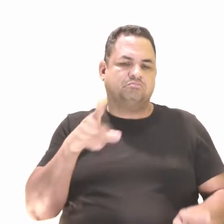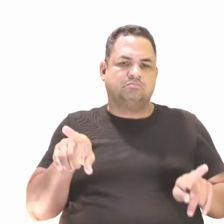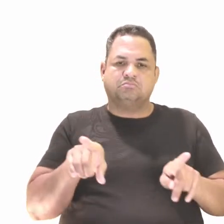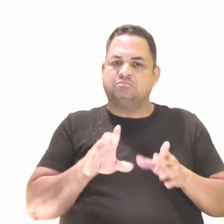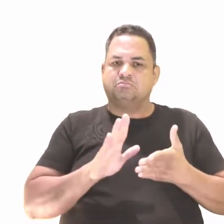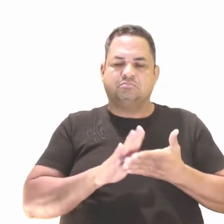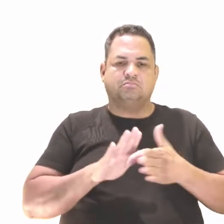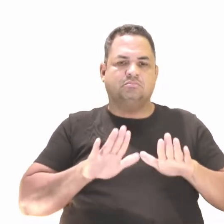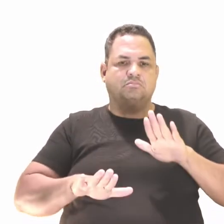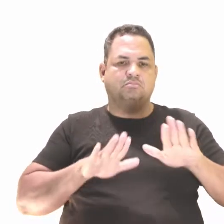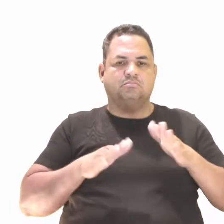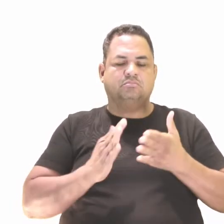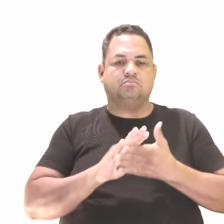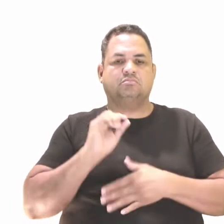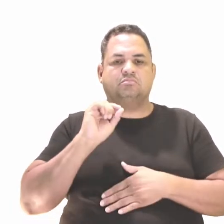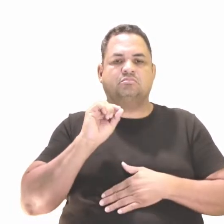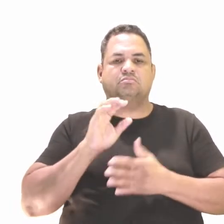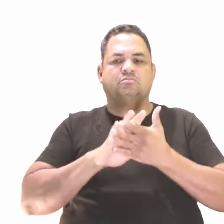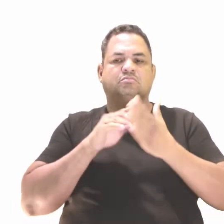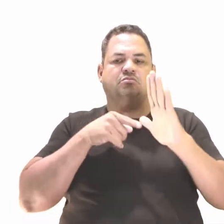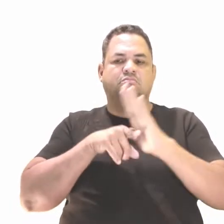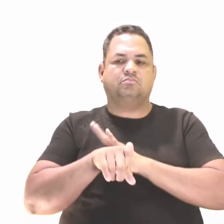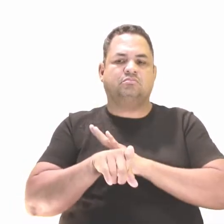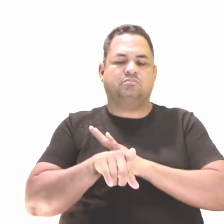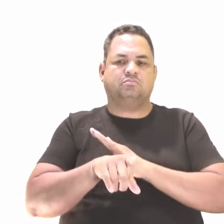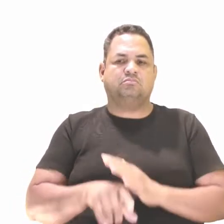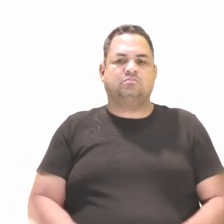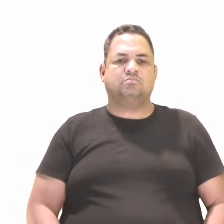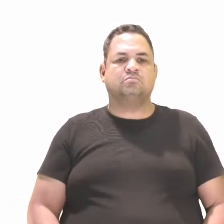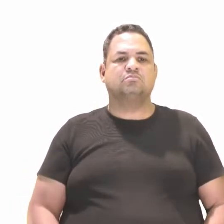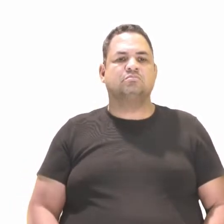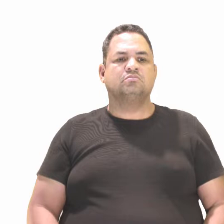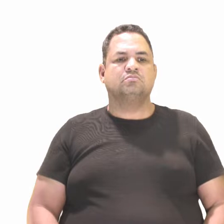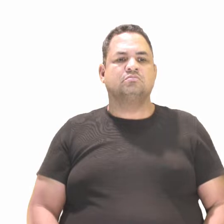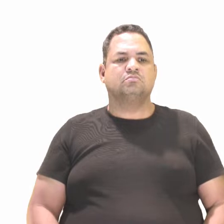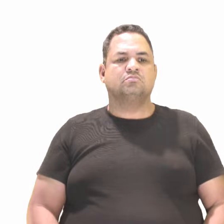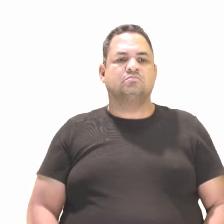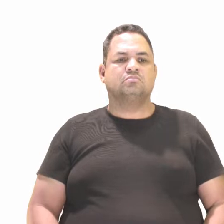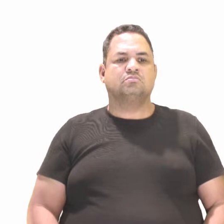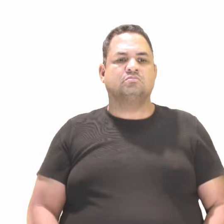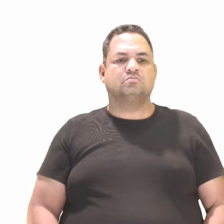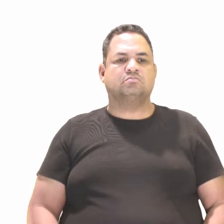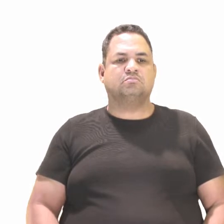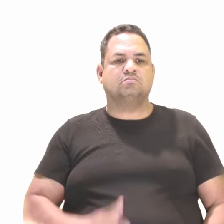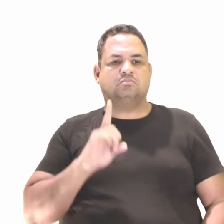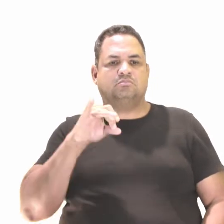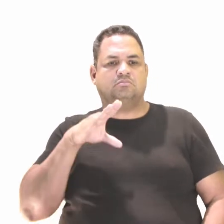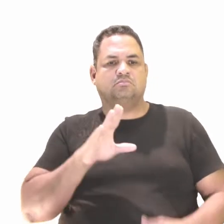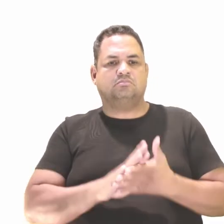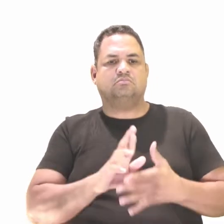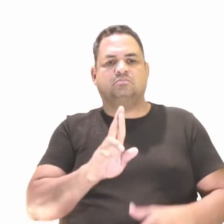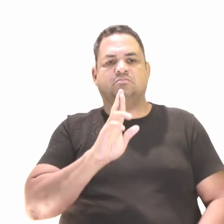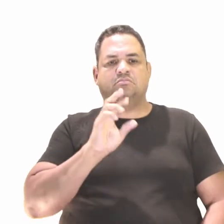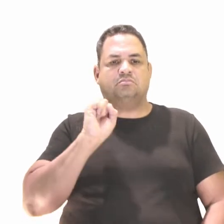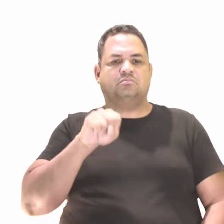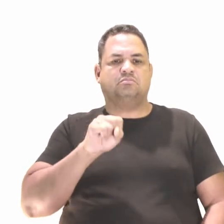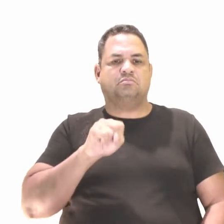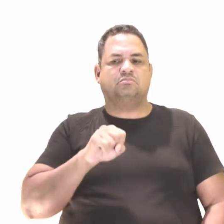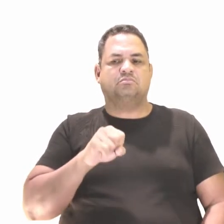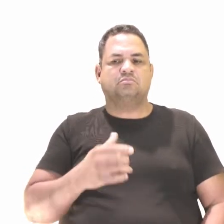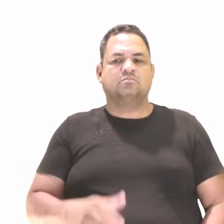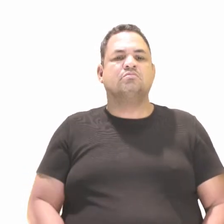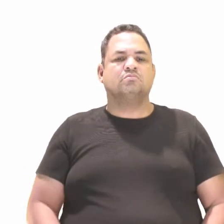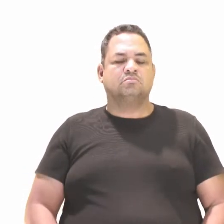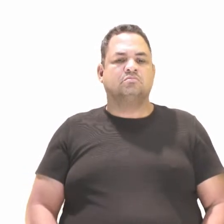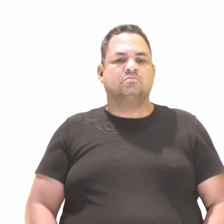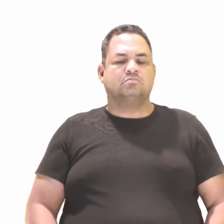vai depender do que você quer falar. E aí o Dave responde: Yes, I am. Why? Ou seja, sim,